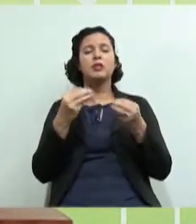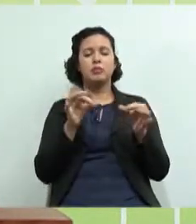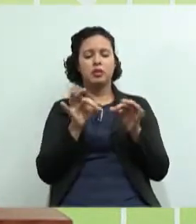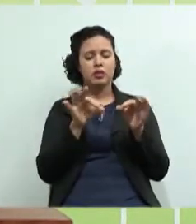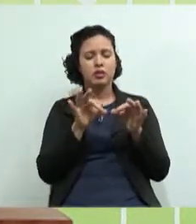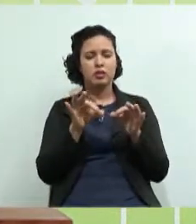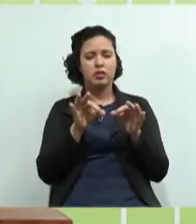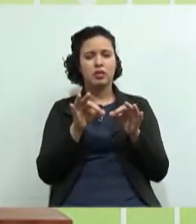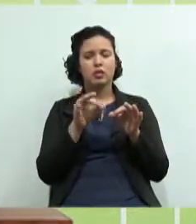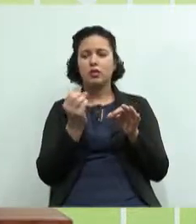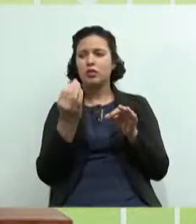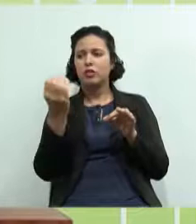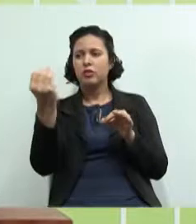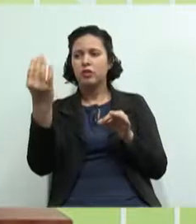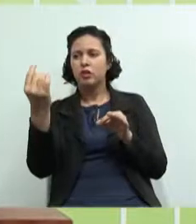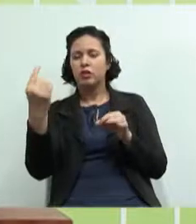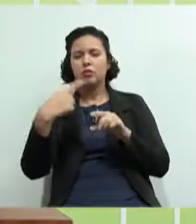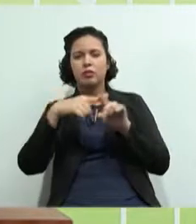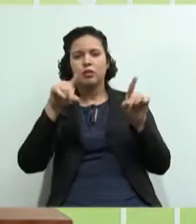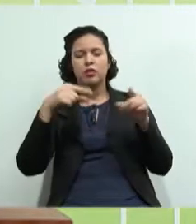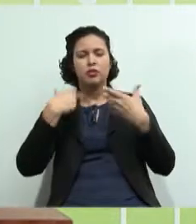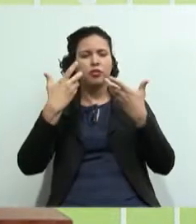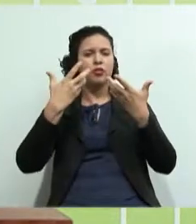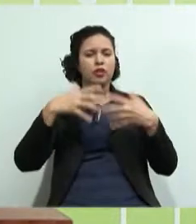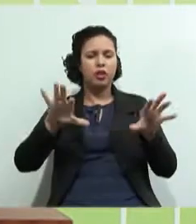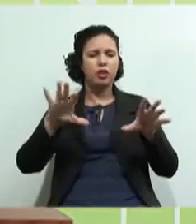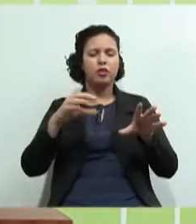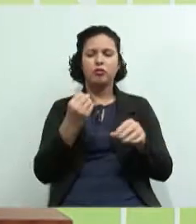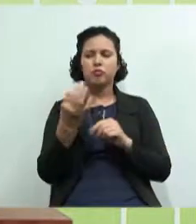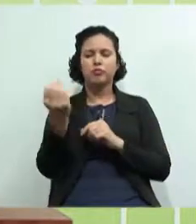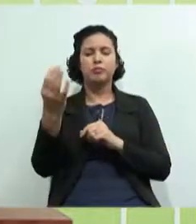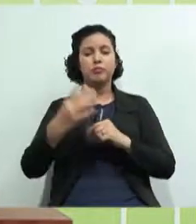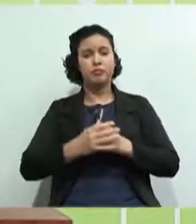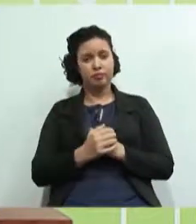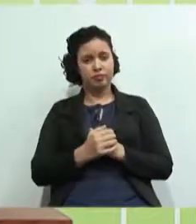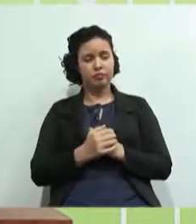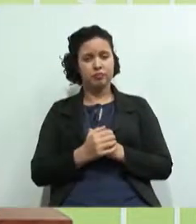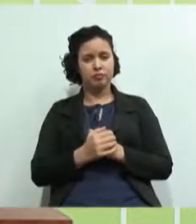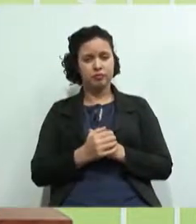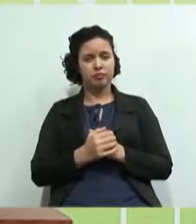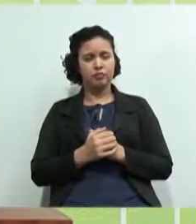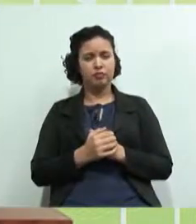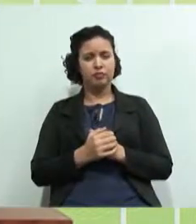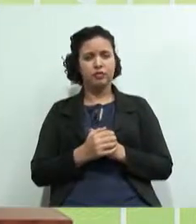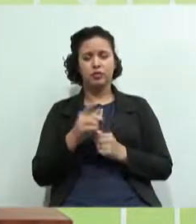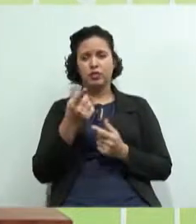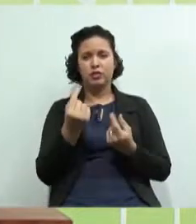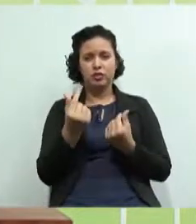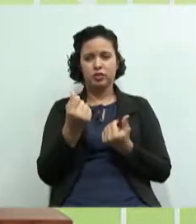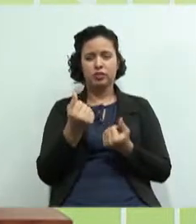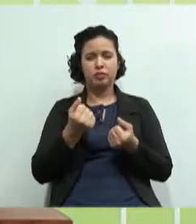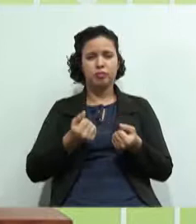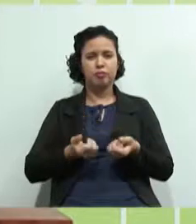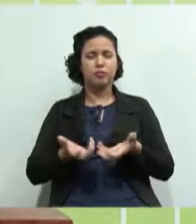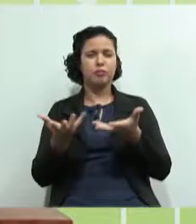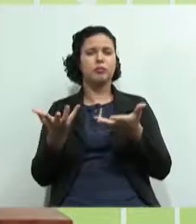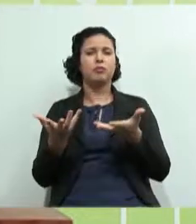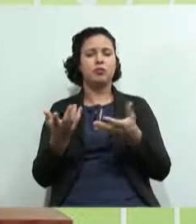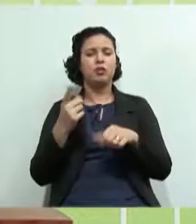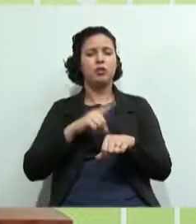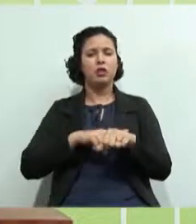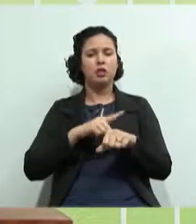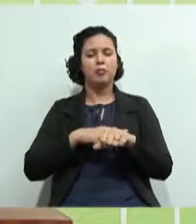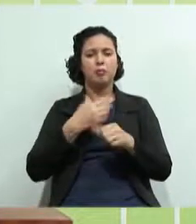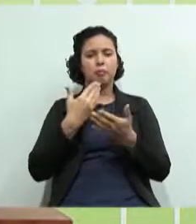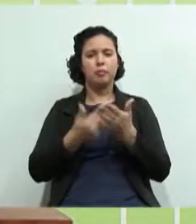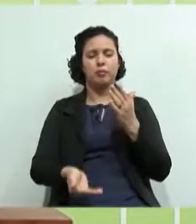viagem que eu não quero viajar? Uma viagem para algum lugar que eu não quero ir. Imagina, você gasta dinheiro, né? Você gasta tempo,